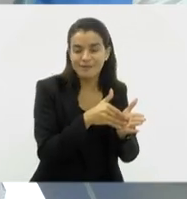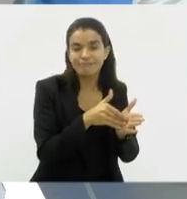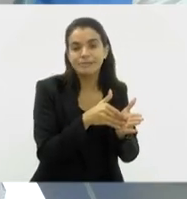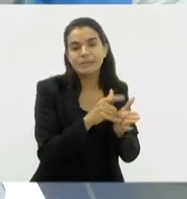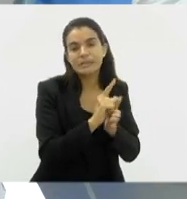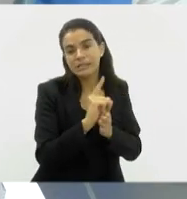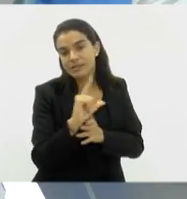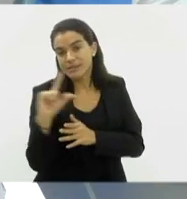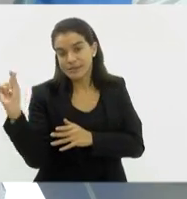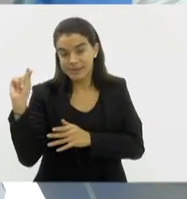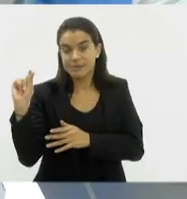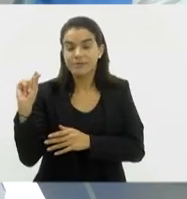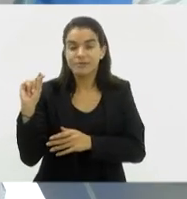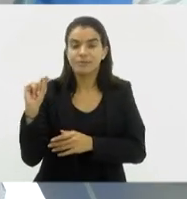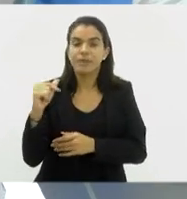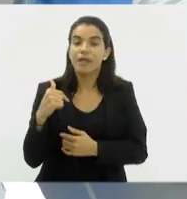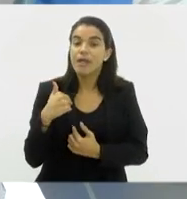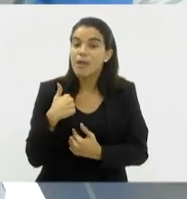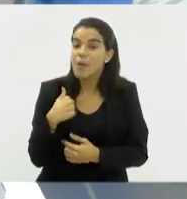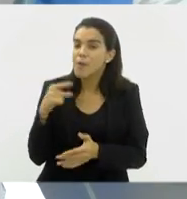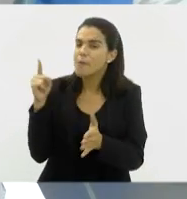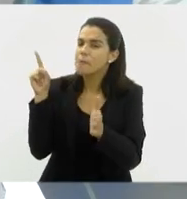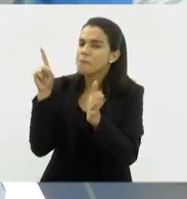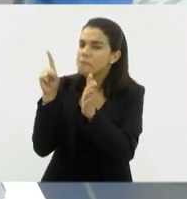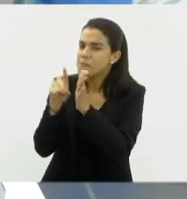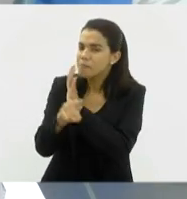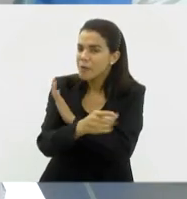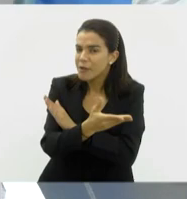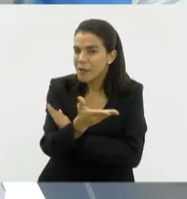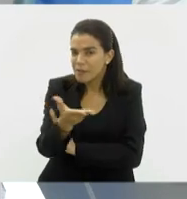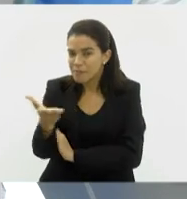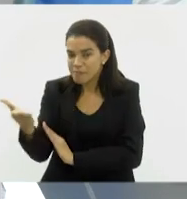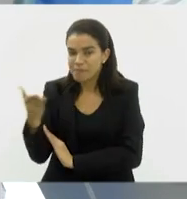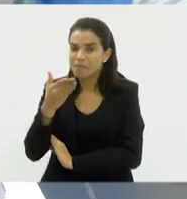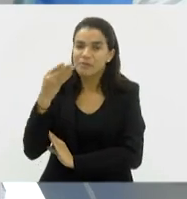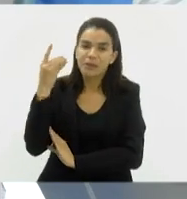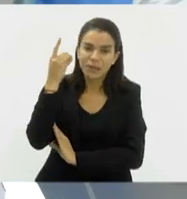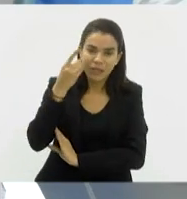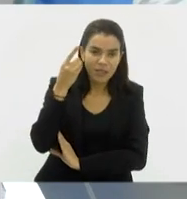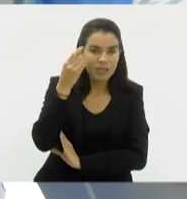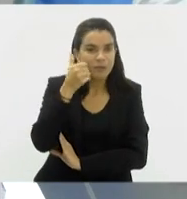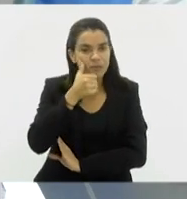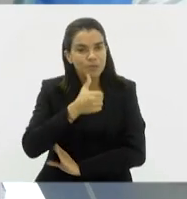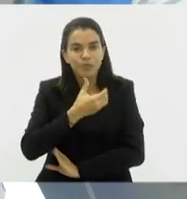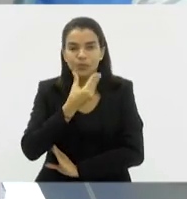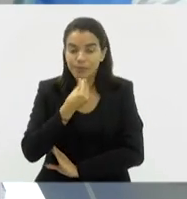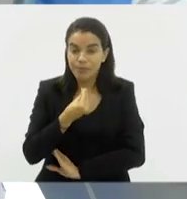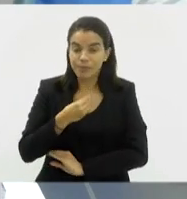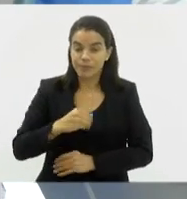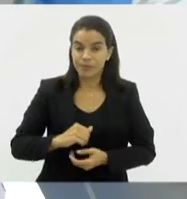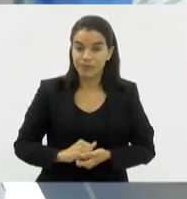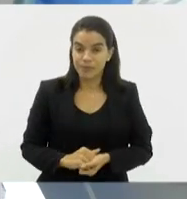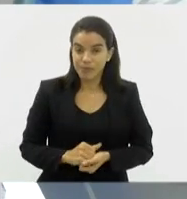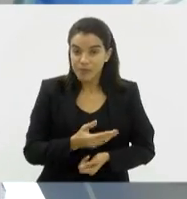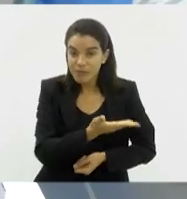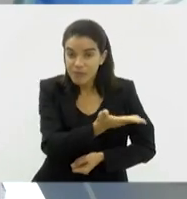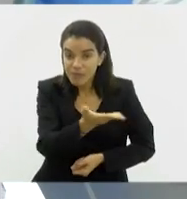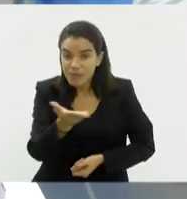saiu a ali eu indaguei a todos os deputados e deputadas desta comissão